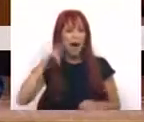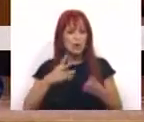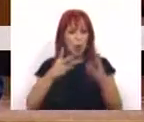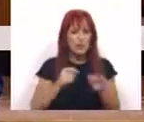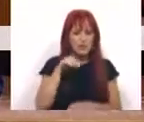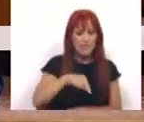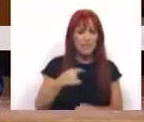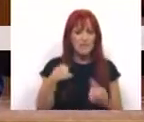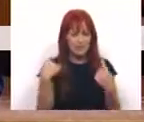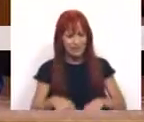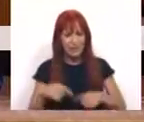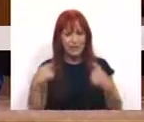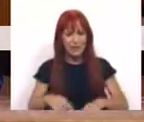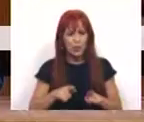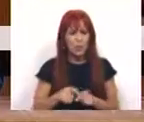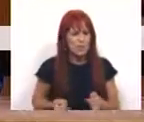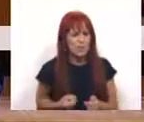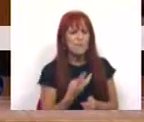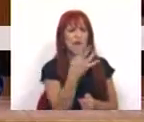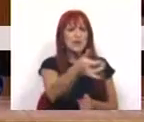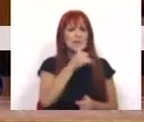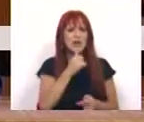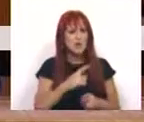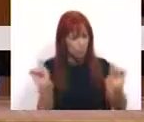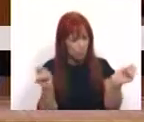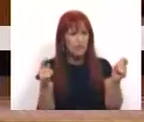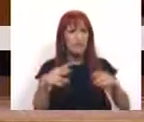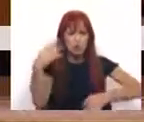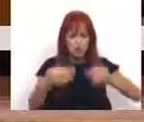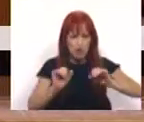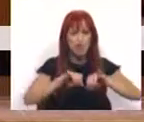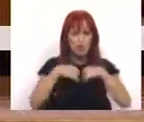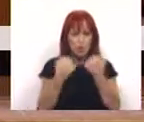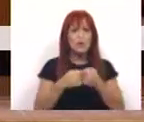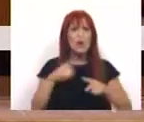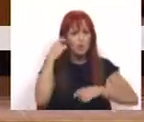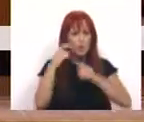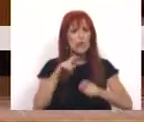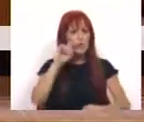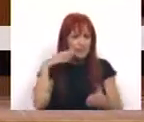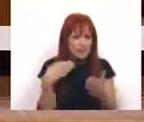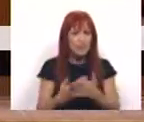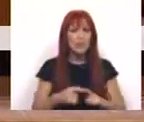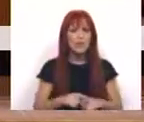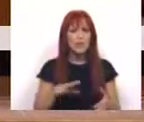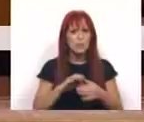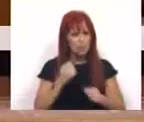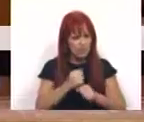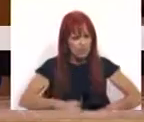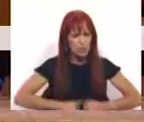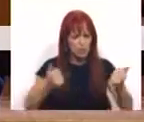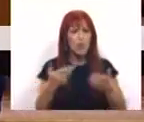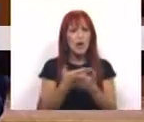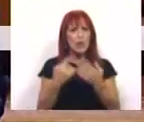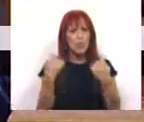este orçamento transporta consigo um conjunto de medidas que promove a justiça social e que procura assegurar o bom desempenho da